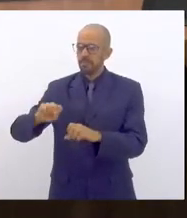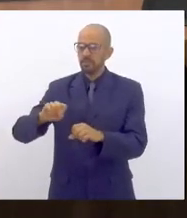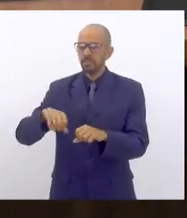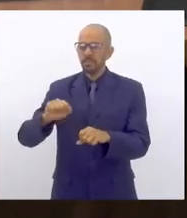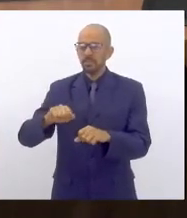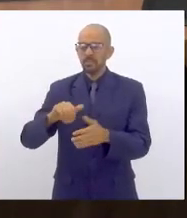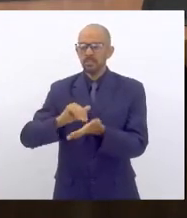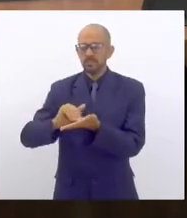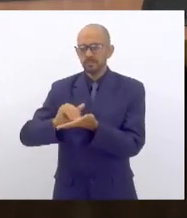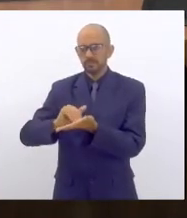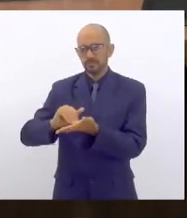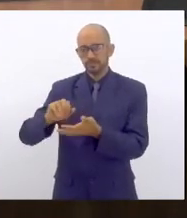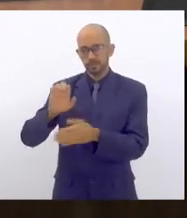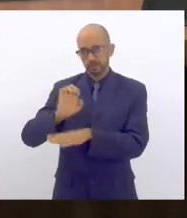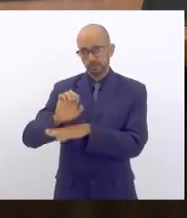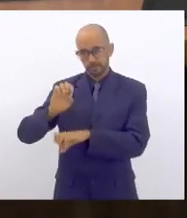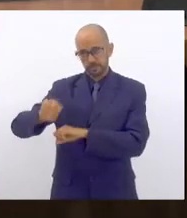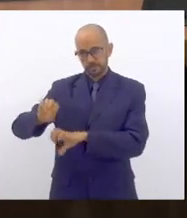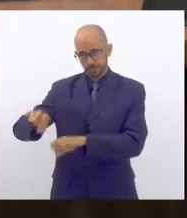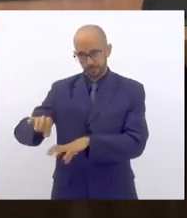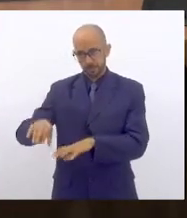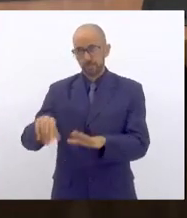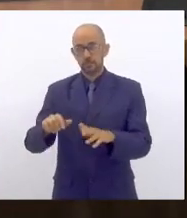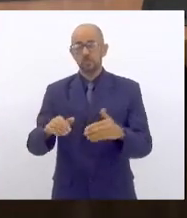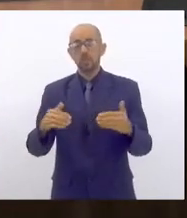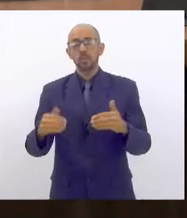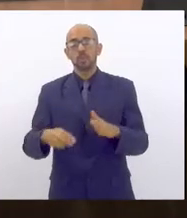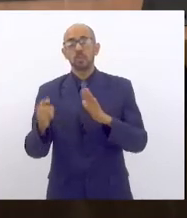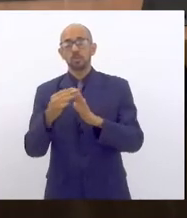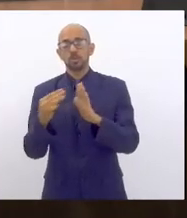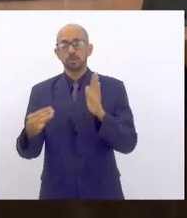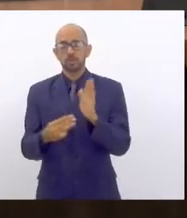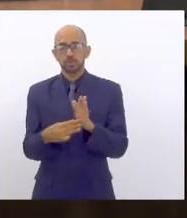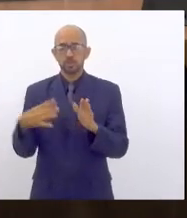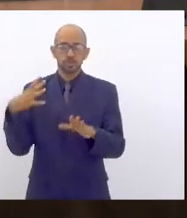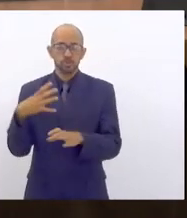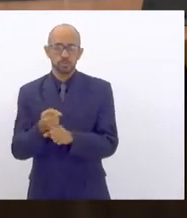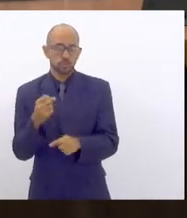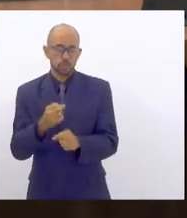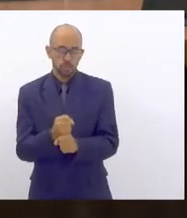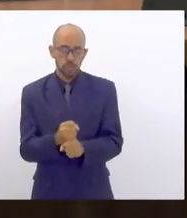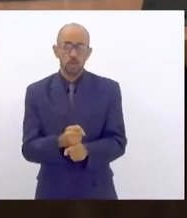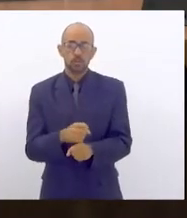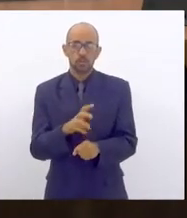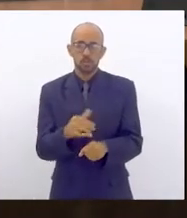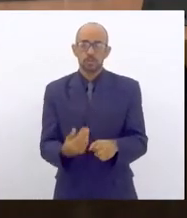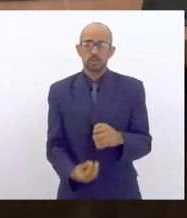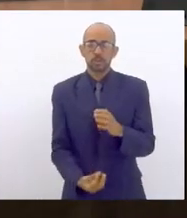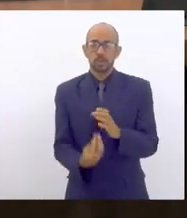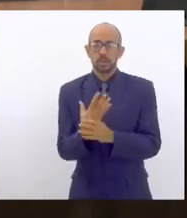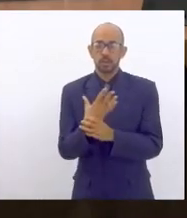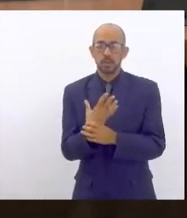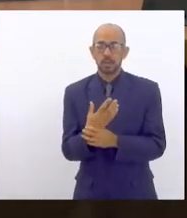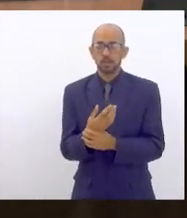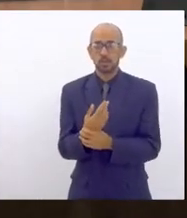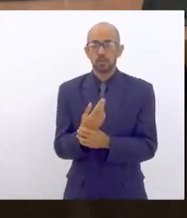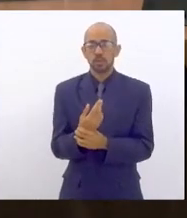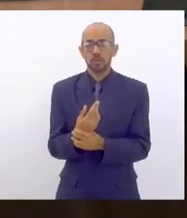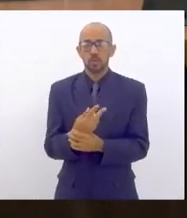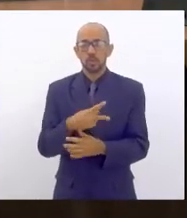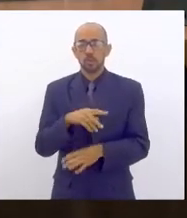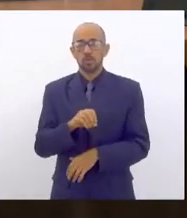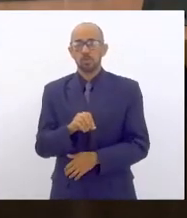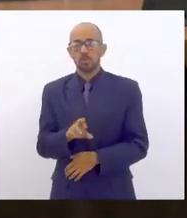tem novidade, consoante critério metodológico de cálculo a ser estabelecido por